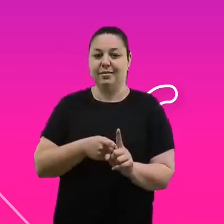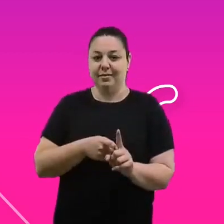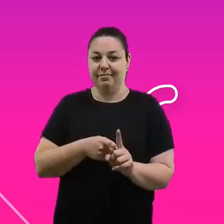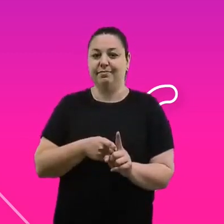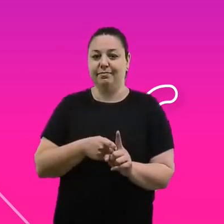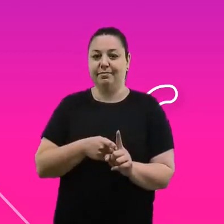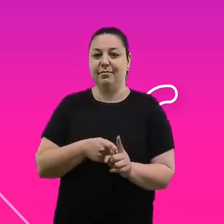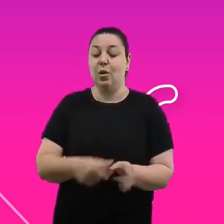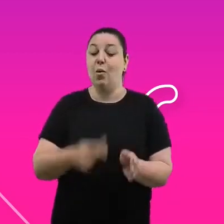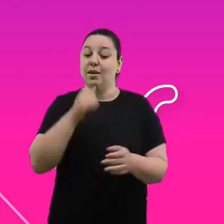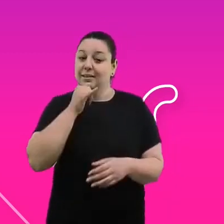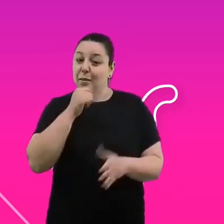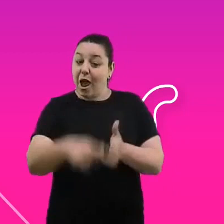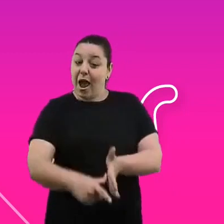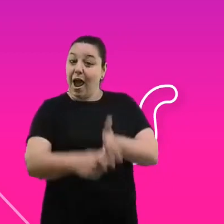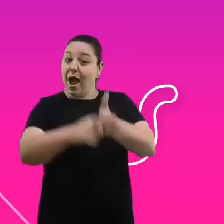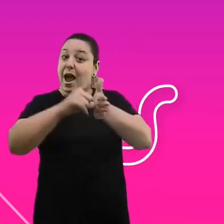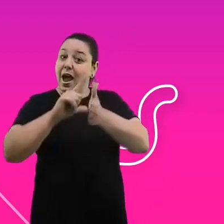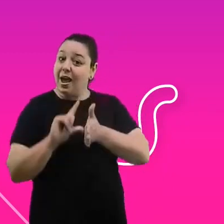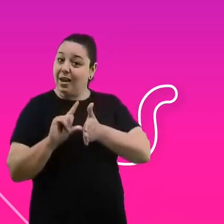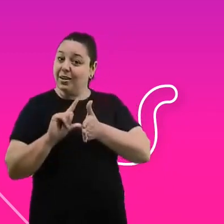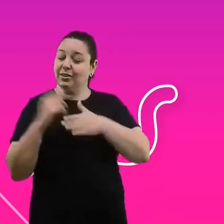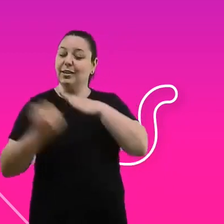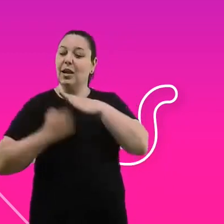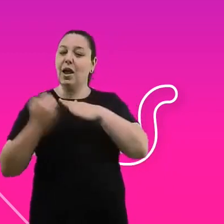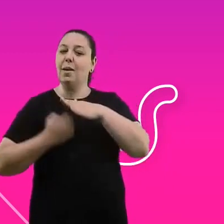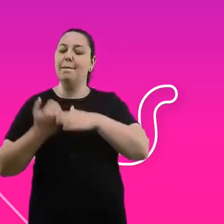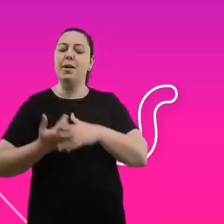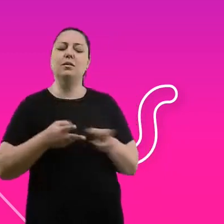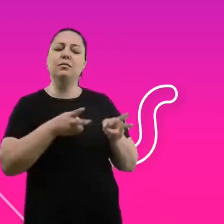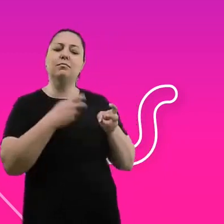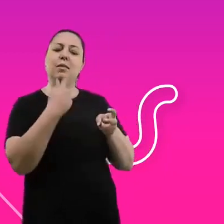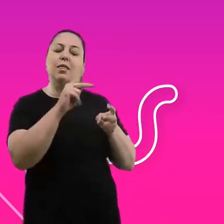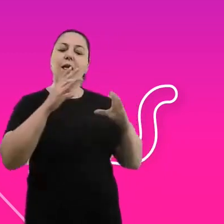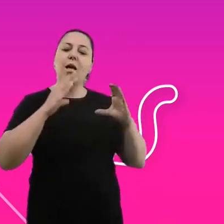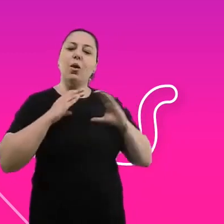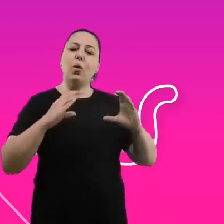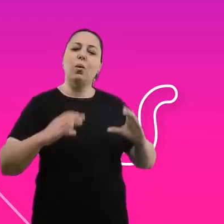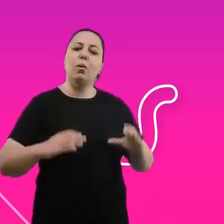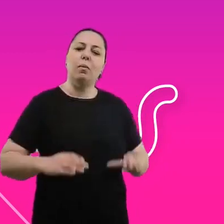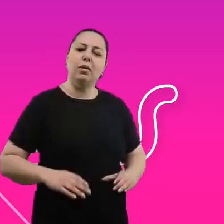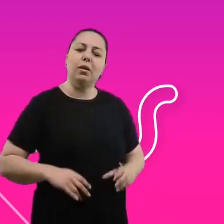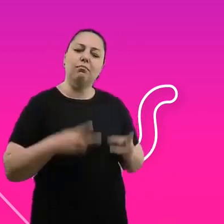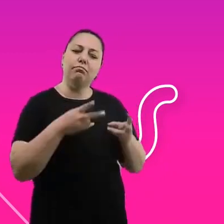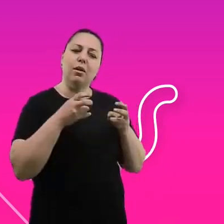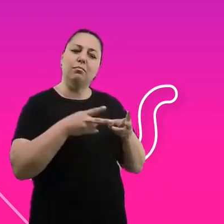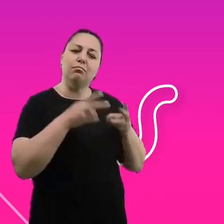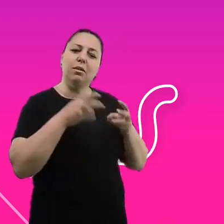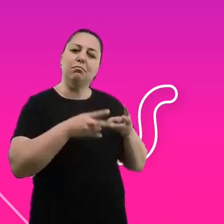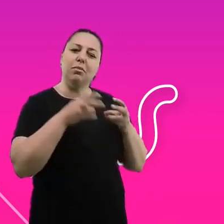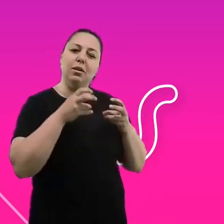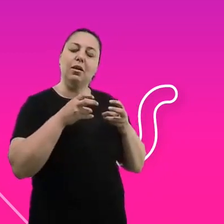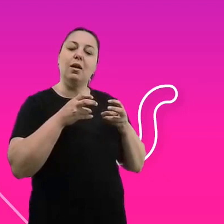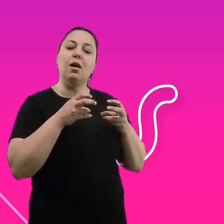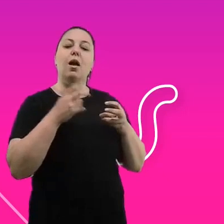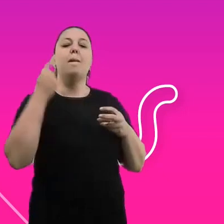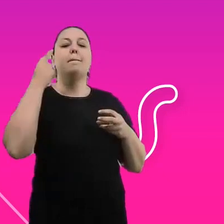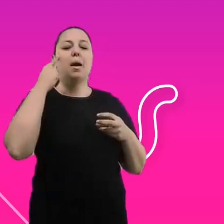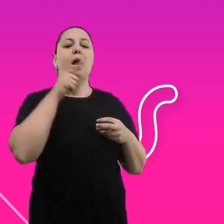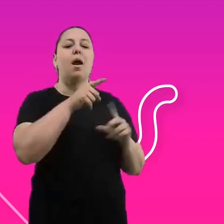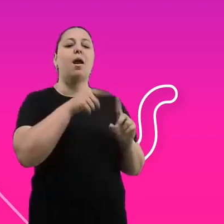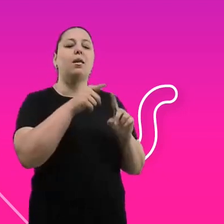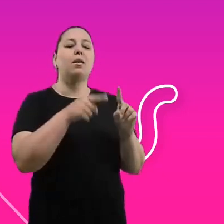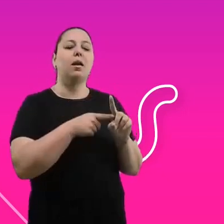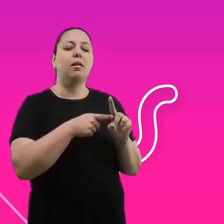dela, essa empresa já sabia que ela estava grávida e mandou cupom de desconto de fralda, né? Então, assim, é um exemplo quase anedótico,